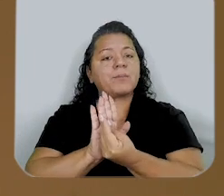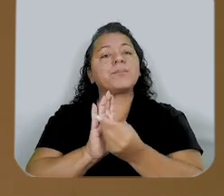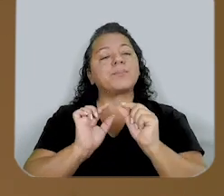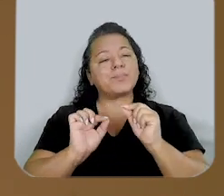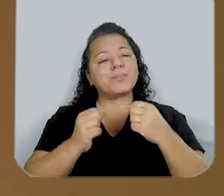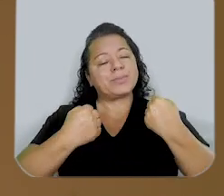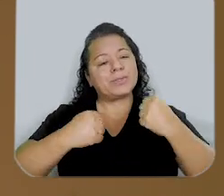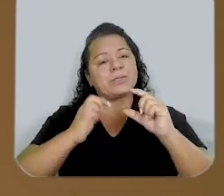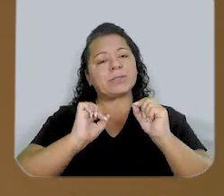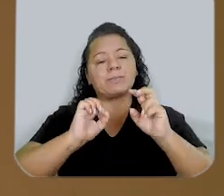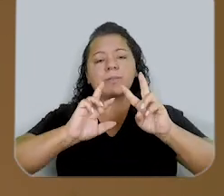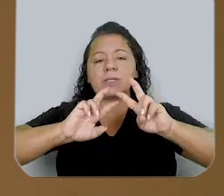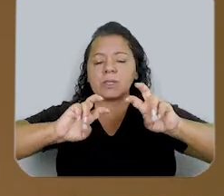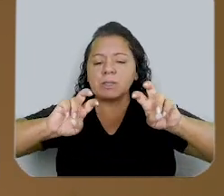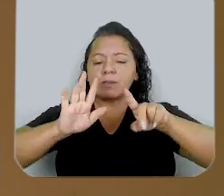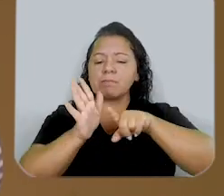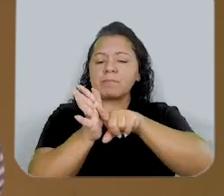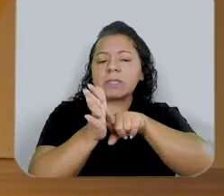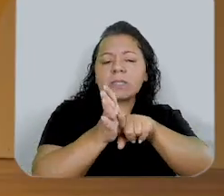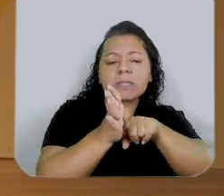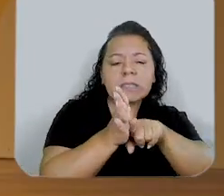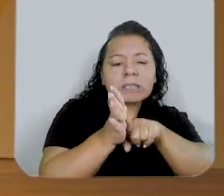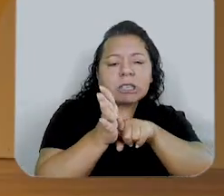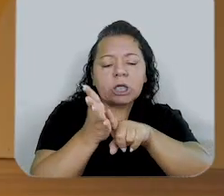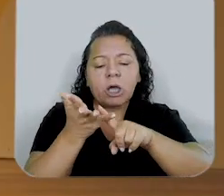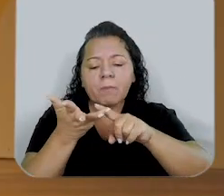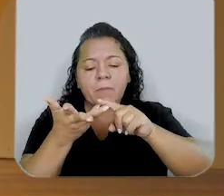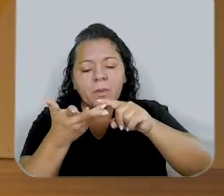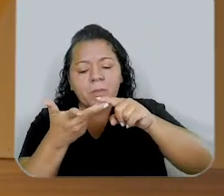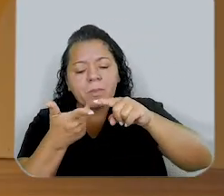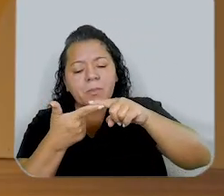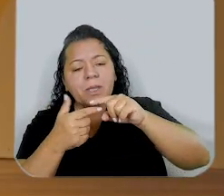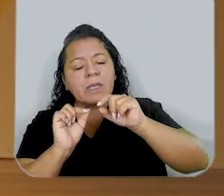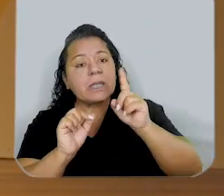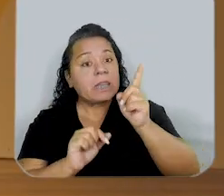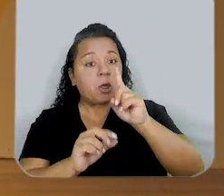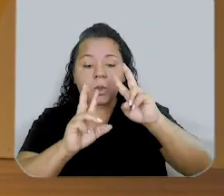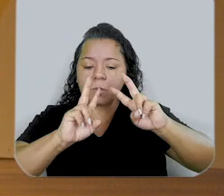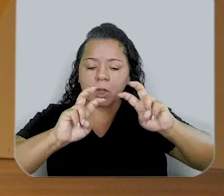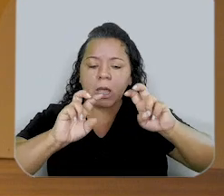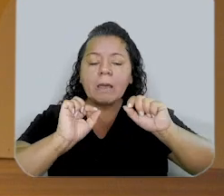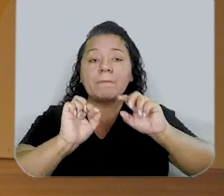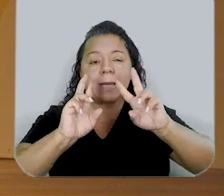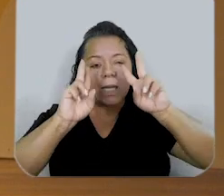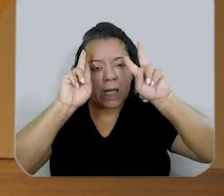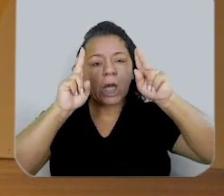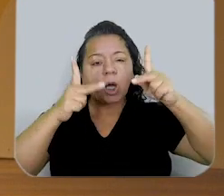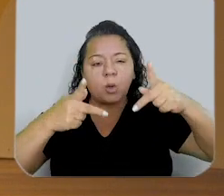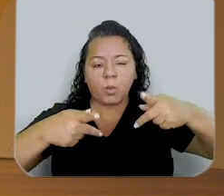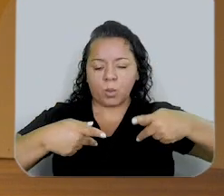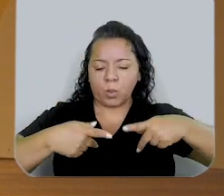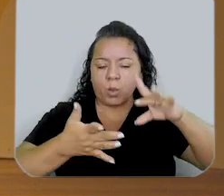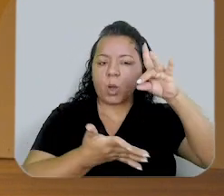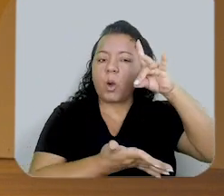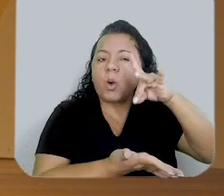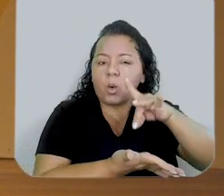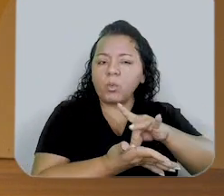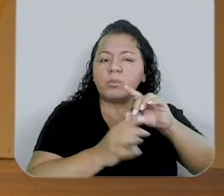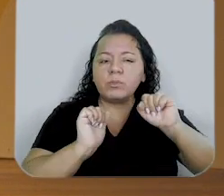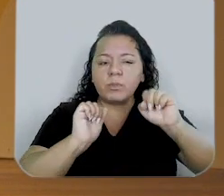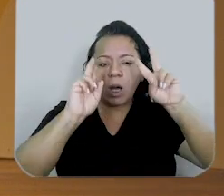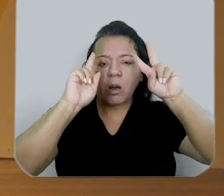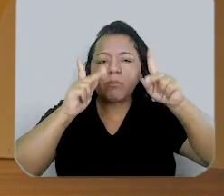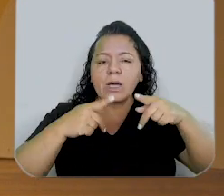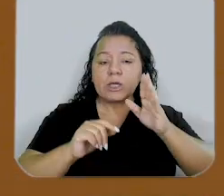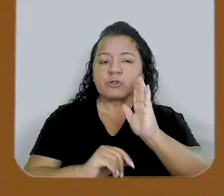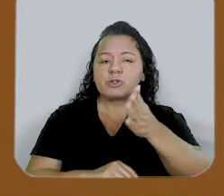explorada nesse sentido acho que talvez a expressão não seria explorada, mas reconhecida, né? Porque ela já foi explorada,